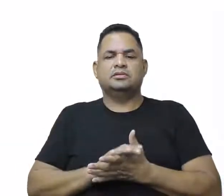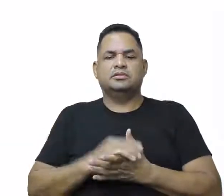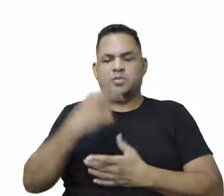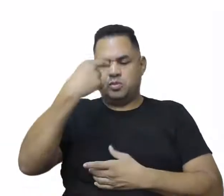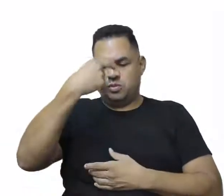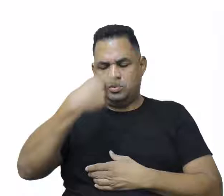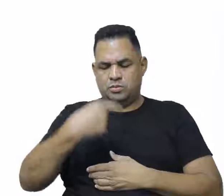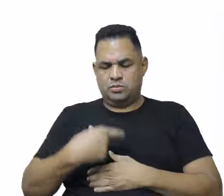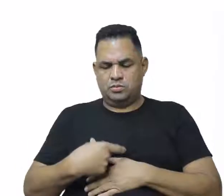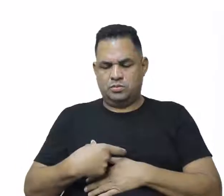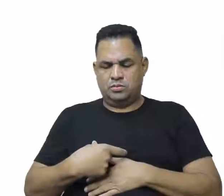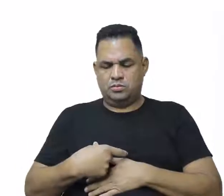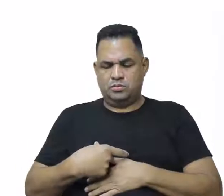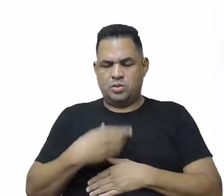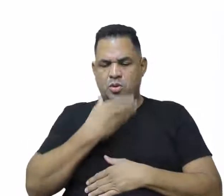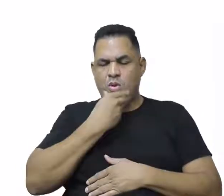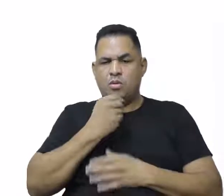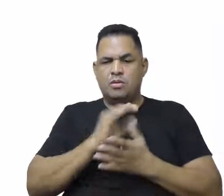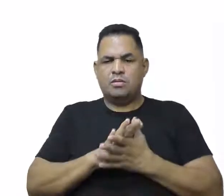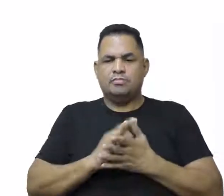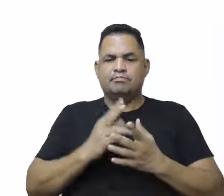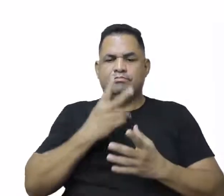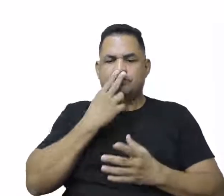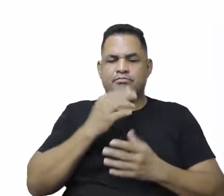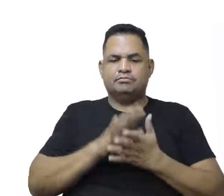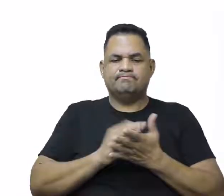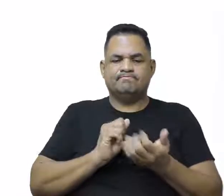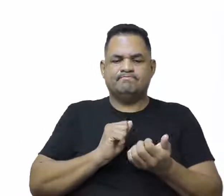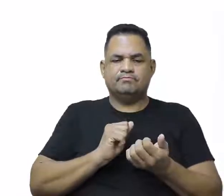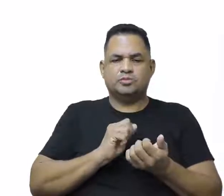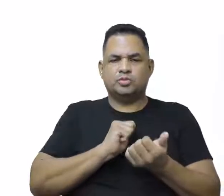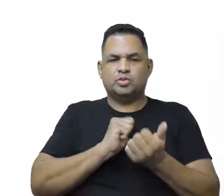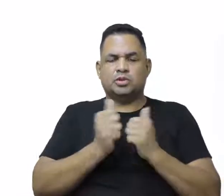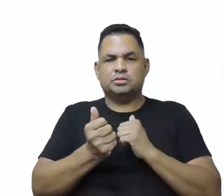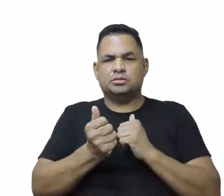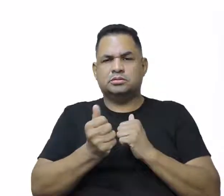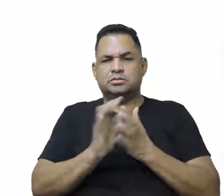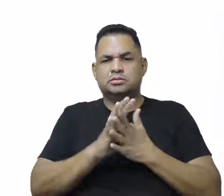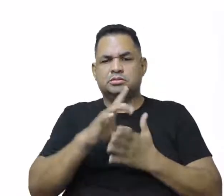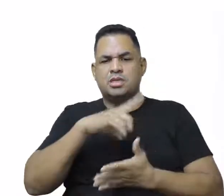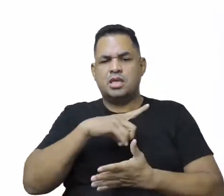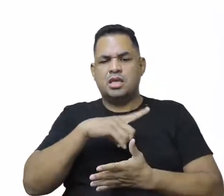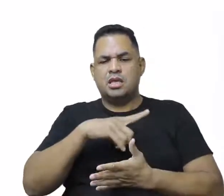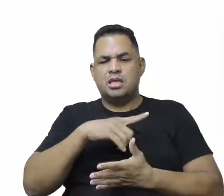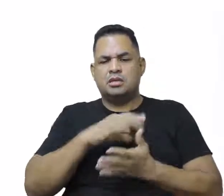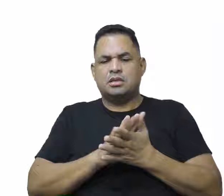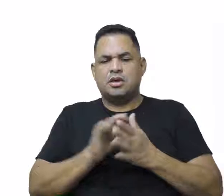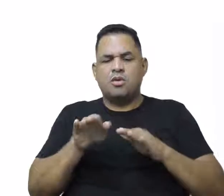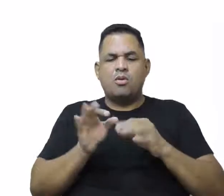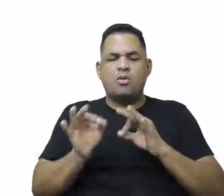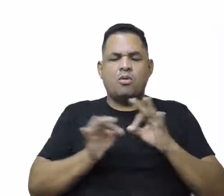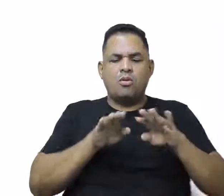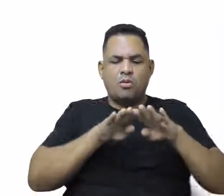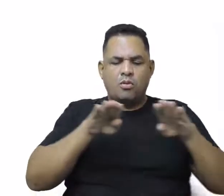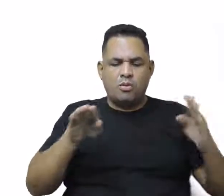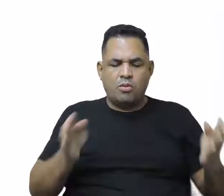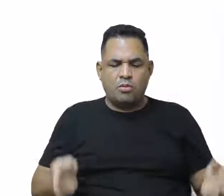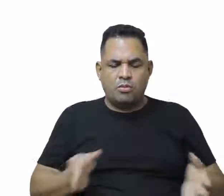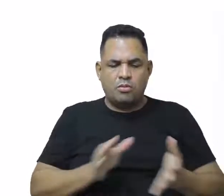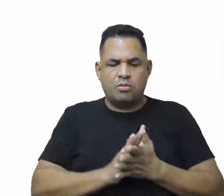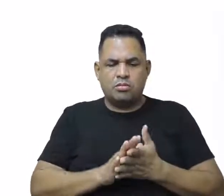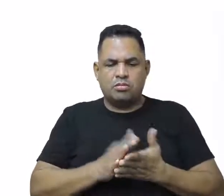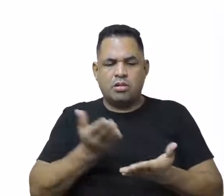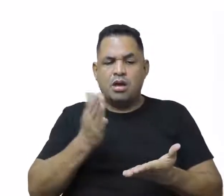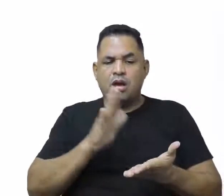homem é como um jogador que tem nas mãos, ao se instalar à mesa, cartas que ele